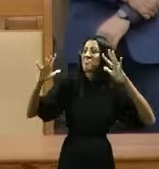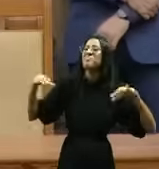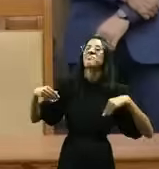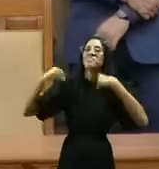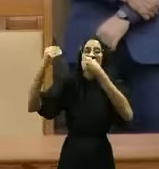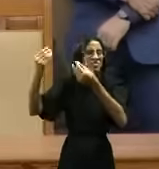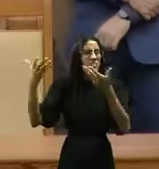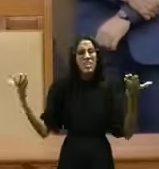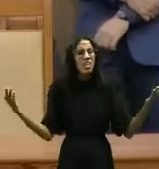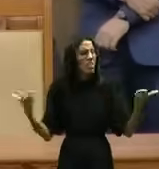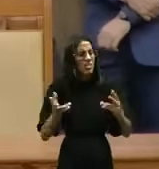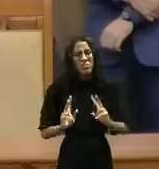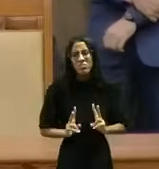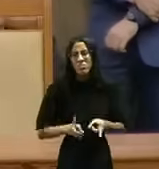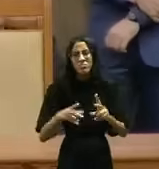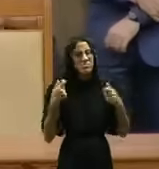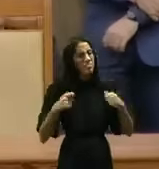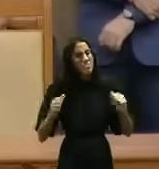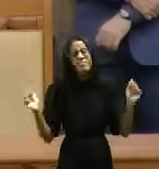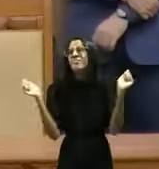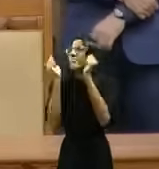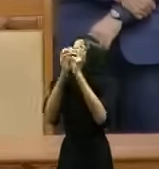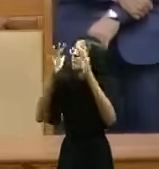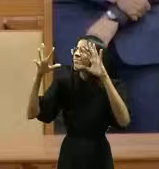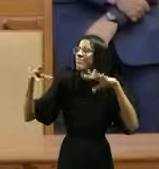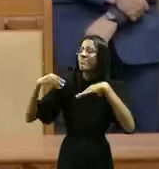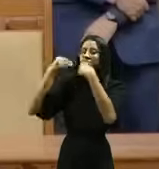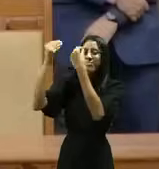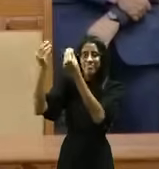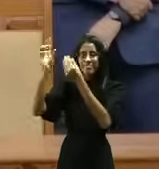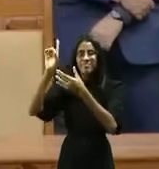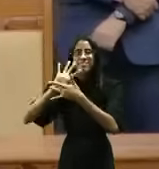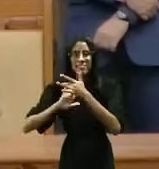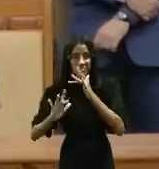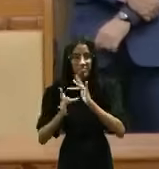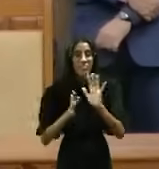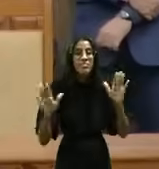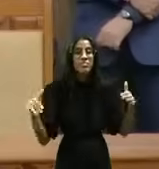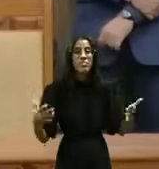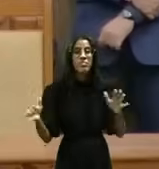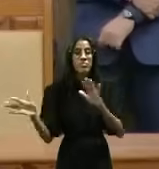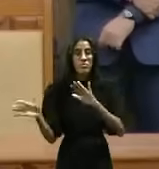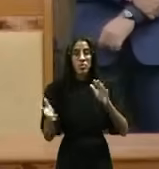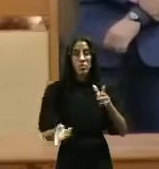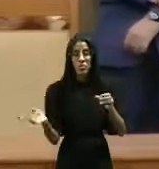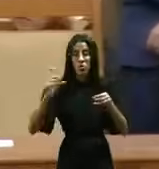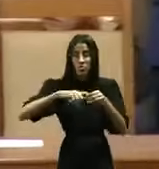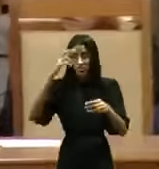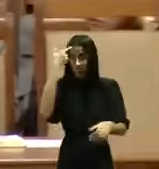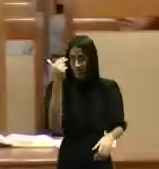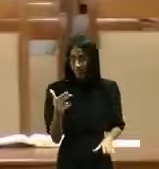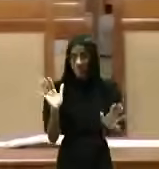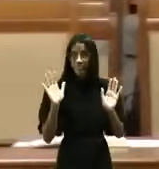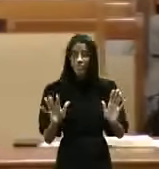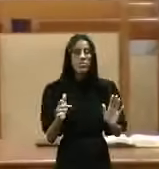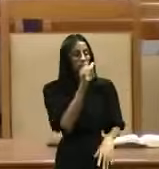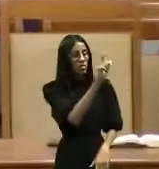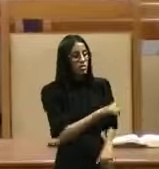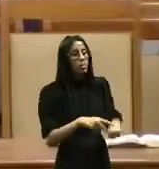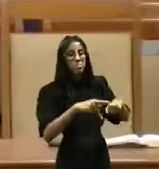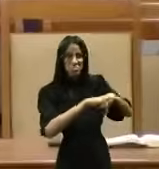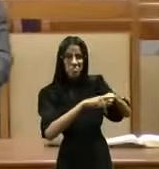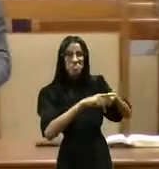glorificando igreja aí pronto aí o Pedro chegou lá até a mente do Pedro era